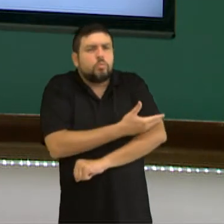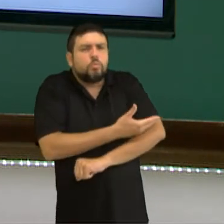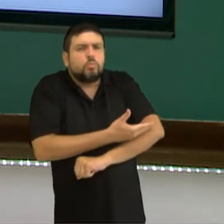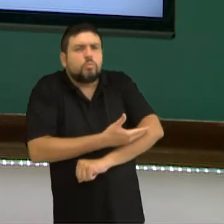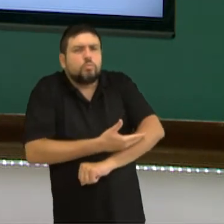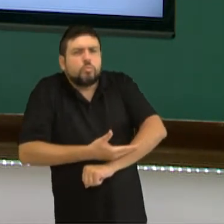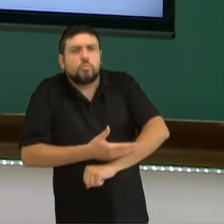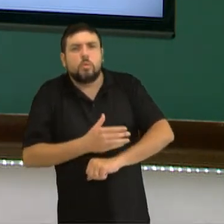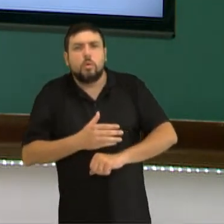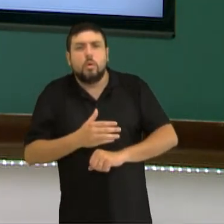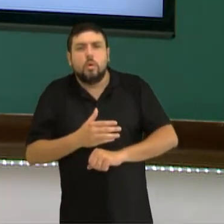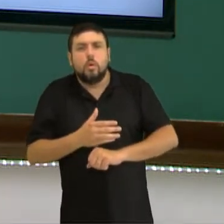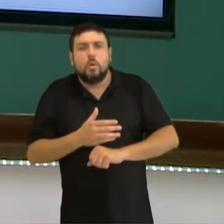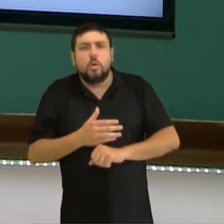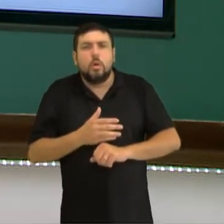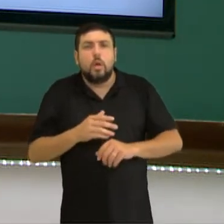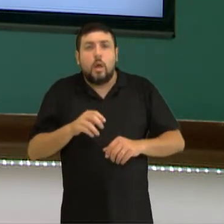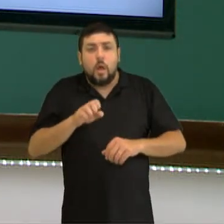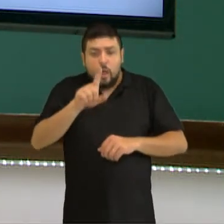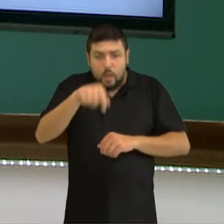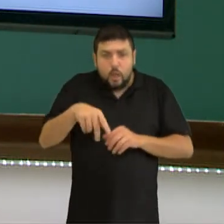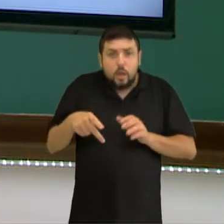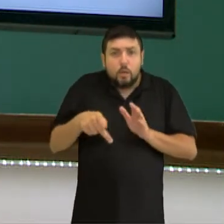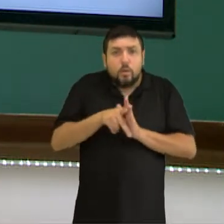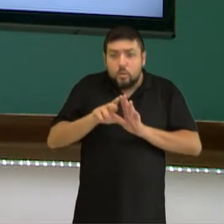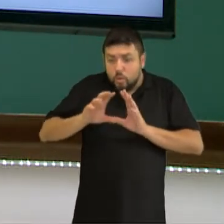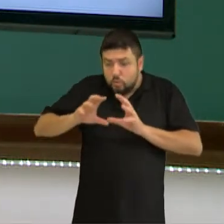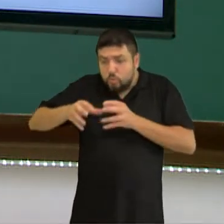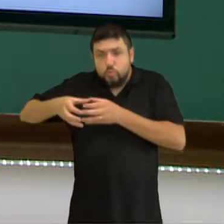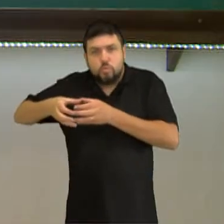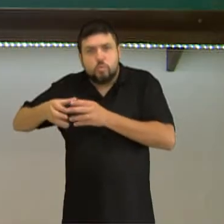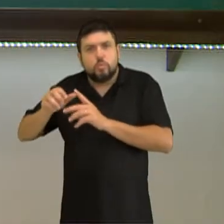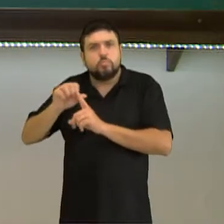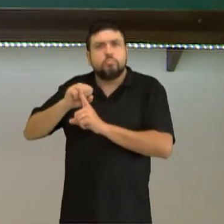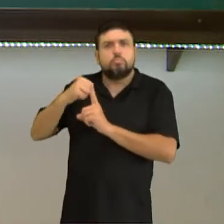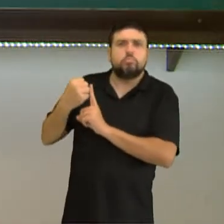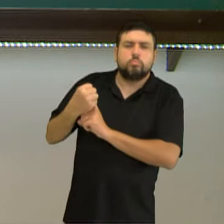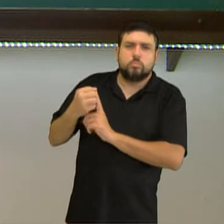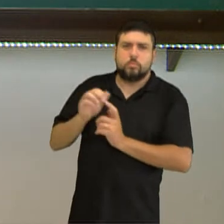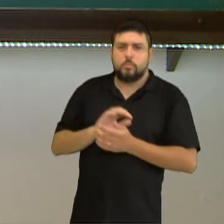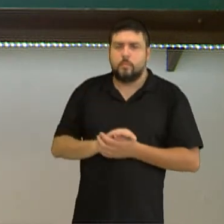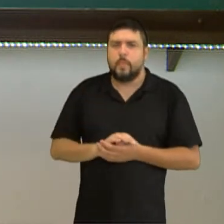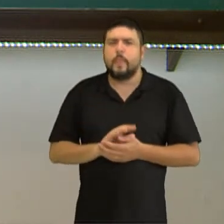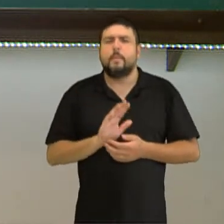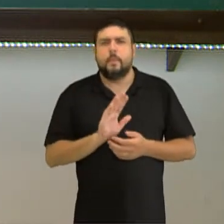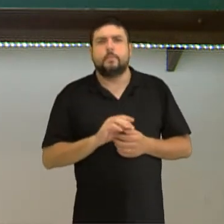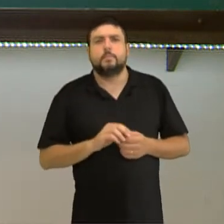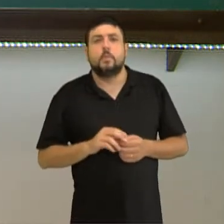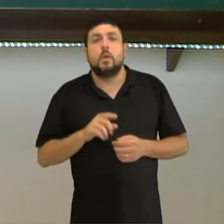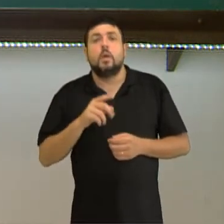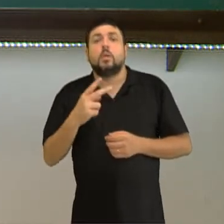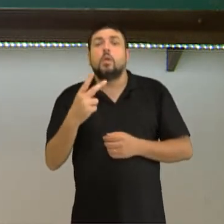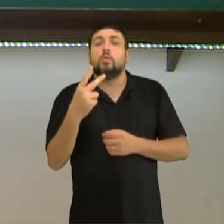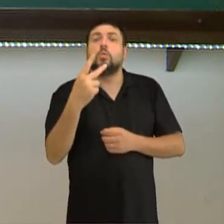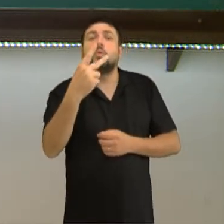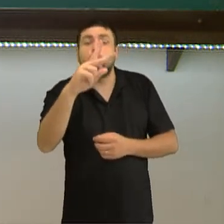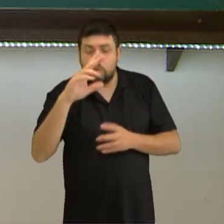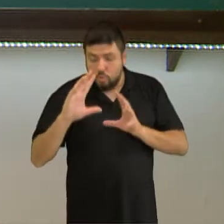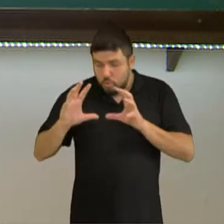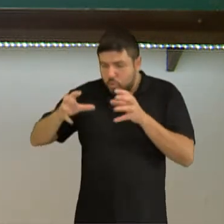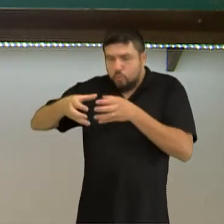baseado nos valores próprios de uma comunidade ou grupo social. Então, cada grupo que você está instalado tem